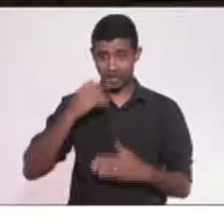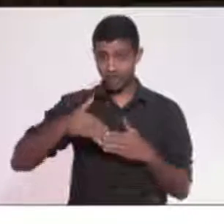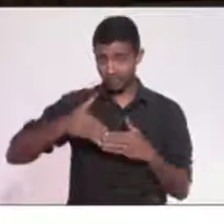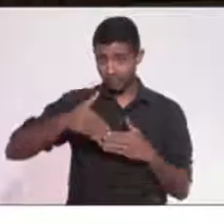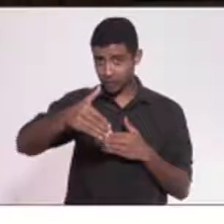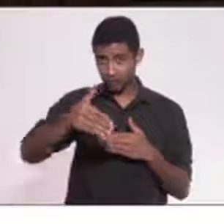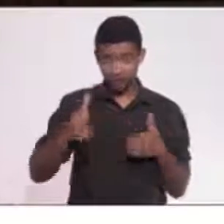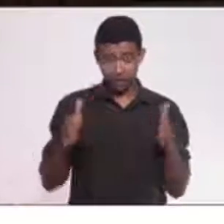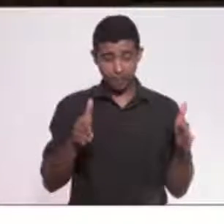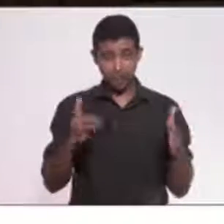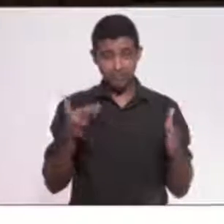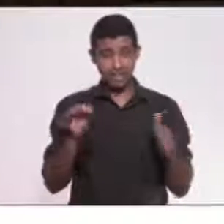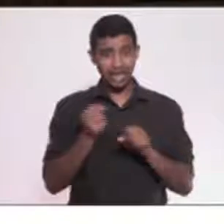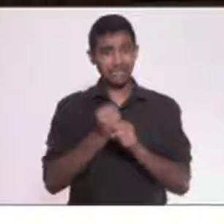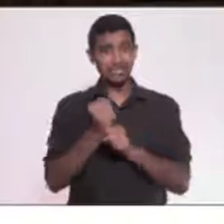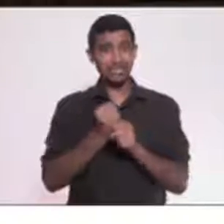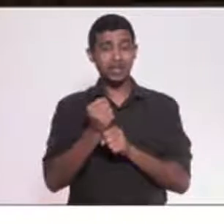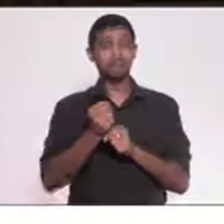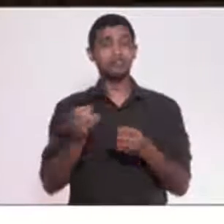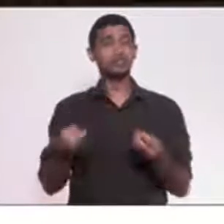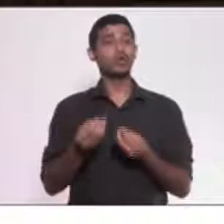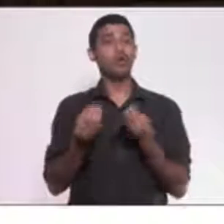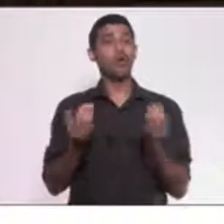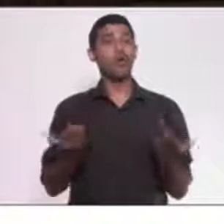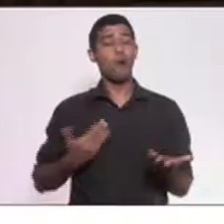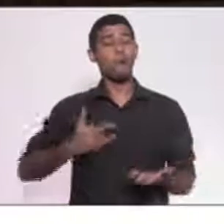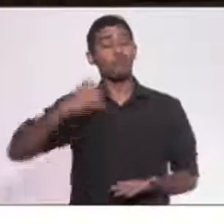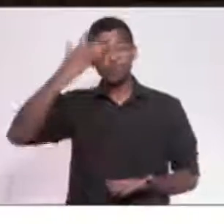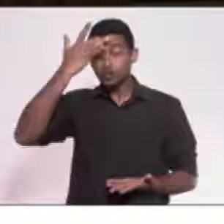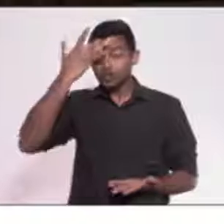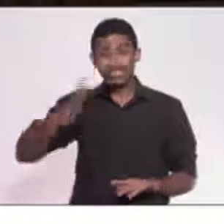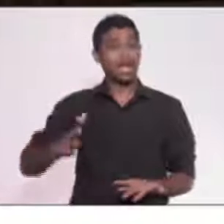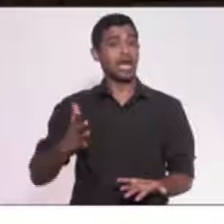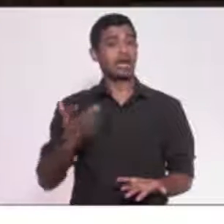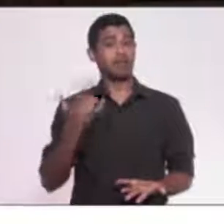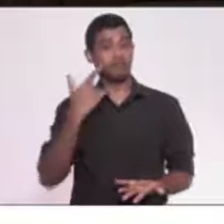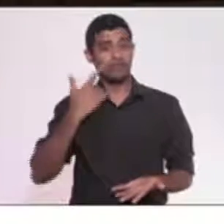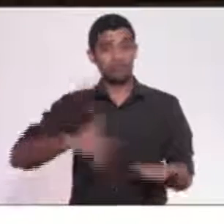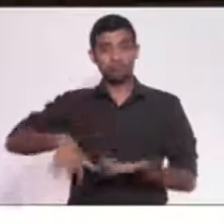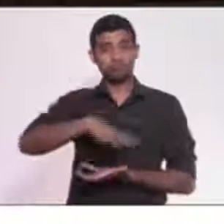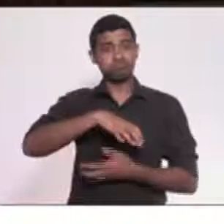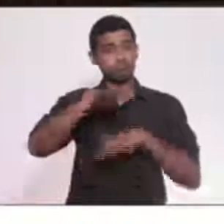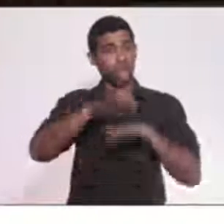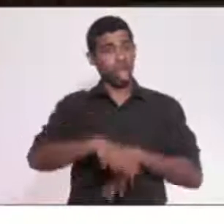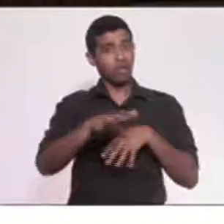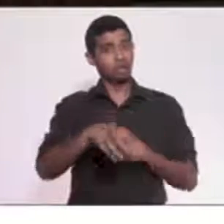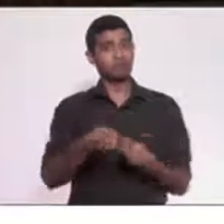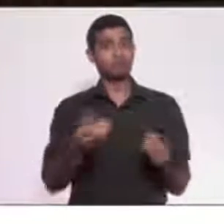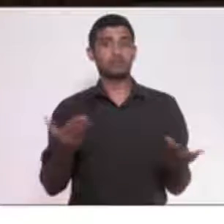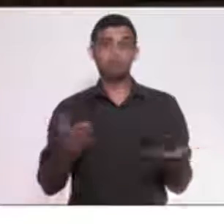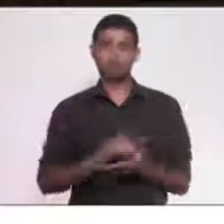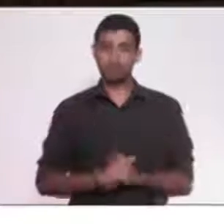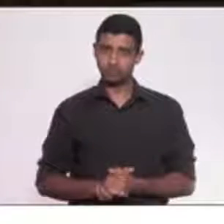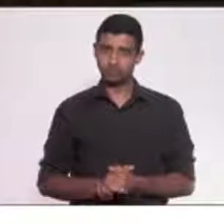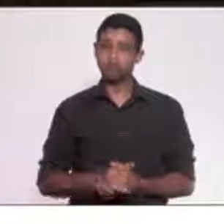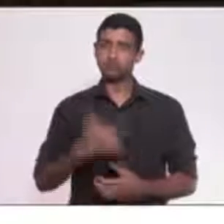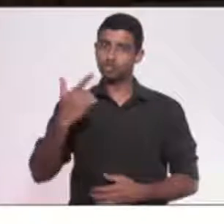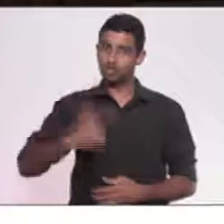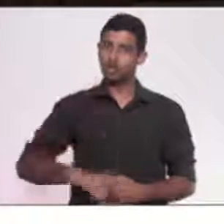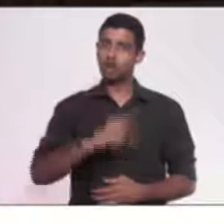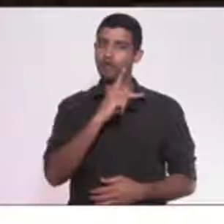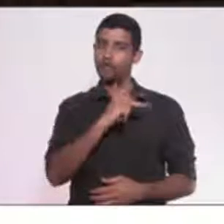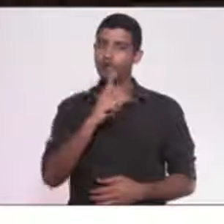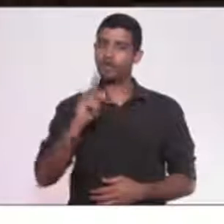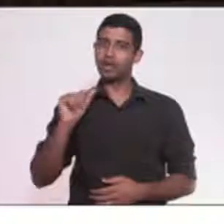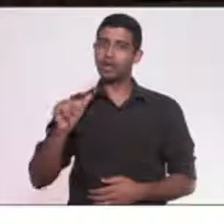anos, diante da possibilidade de manifestação desse ou daquele cenário. Então, assim, é de novo um PPA, que a